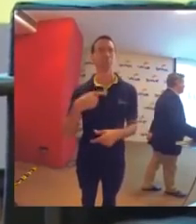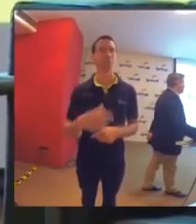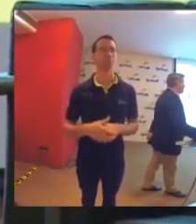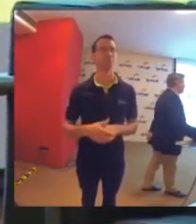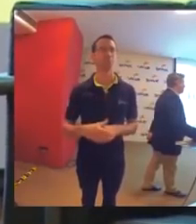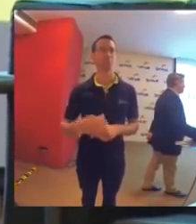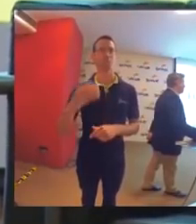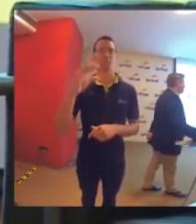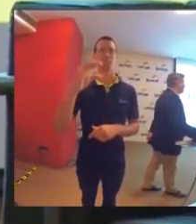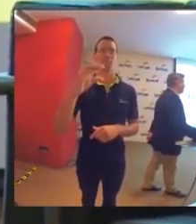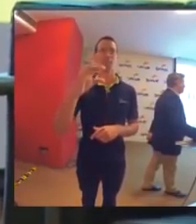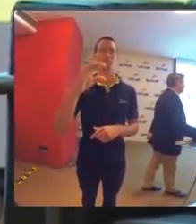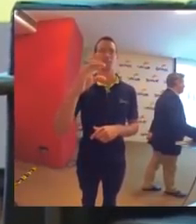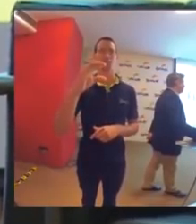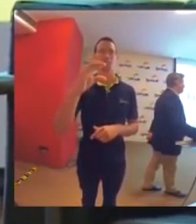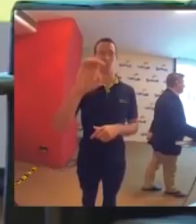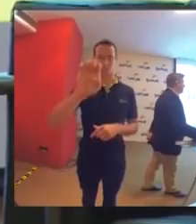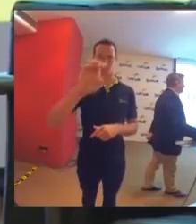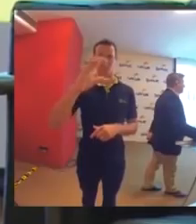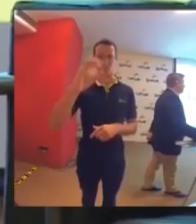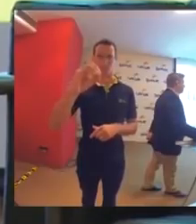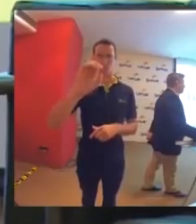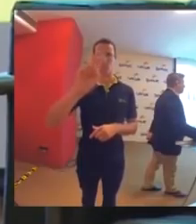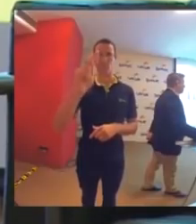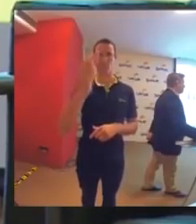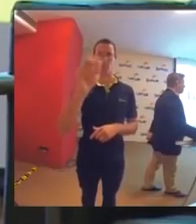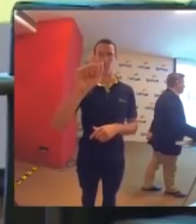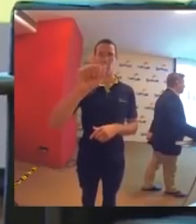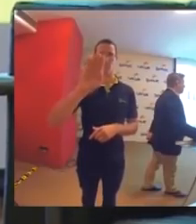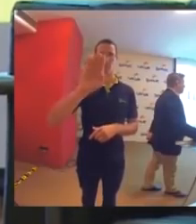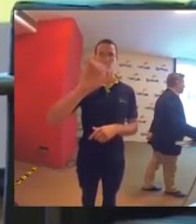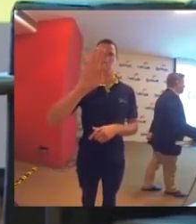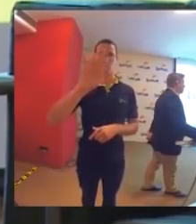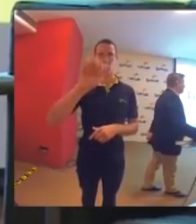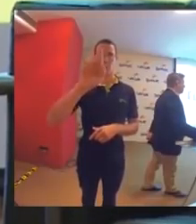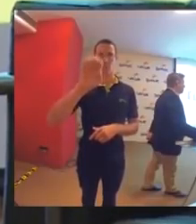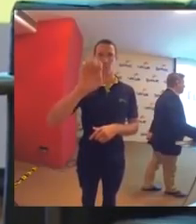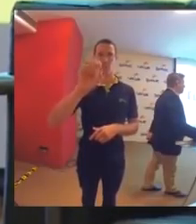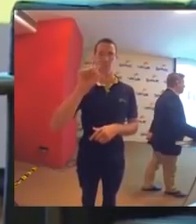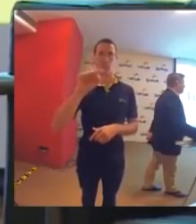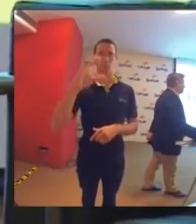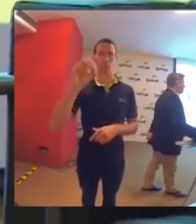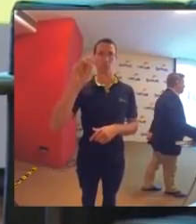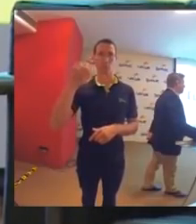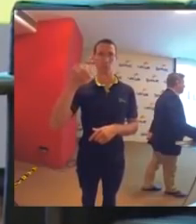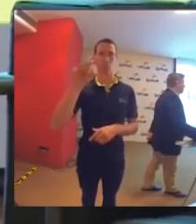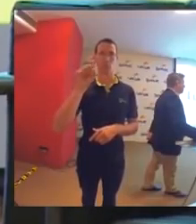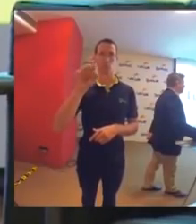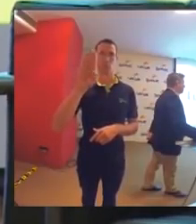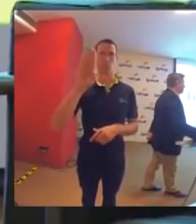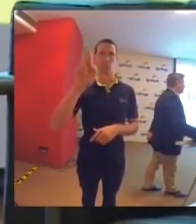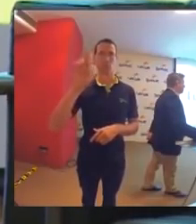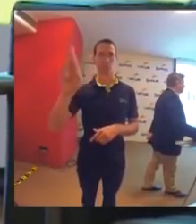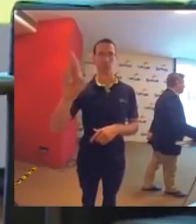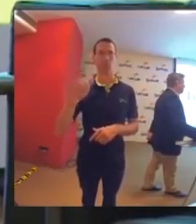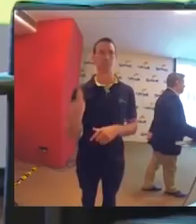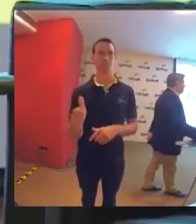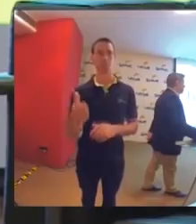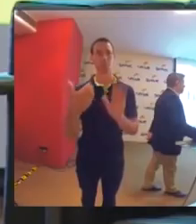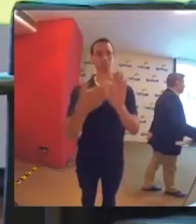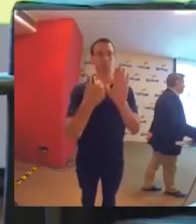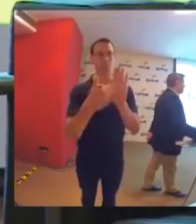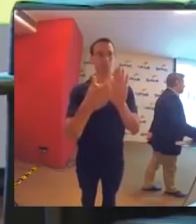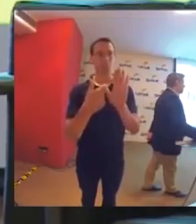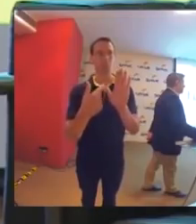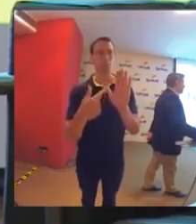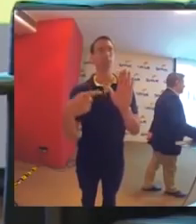Ecohabitare.com.br. Se quiserem ler livros meus, podem ir fazer uma ligação, porque não há links no Brasil, há uma ligação